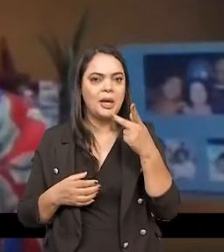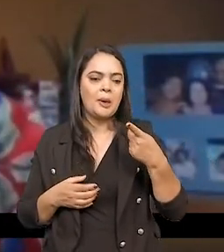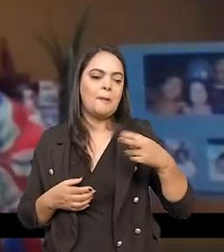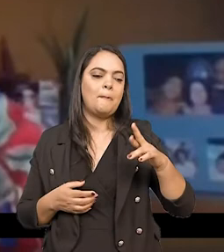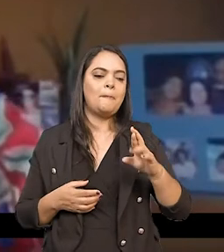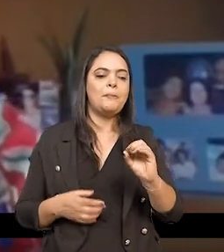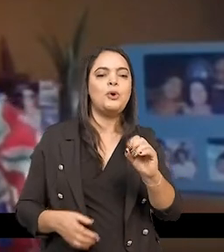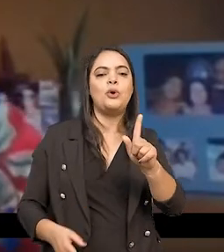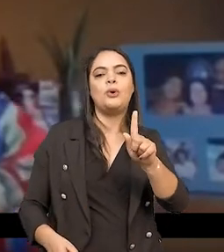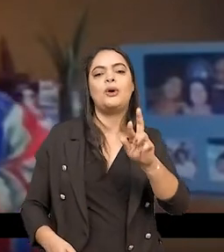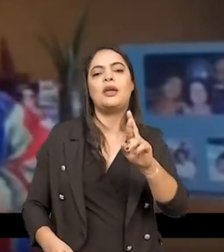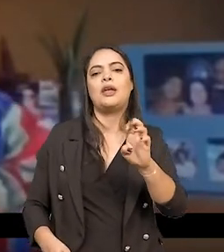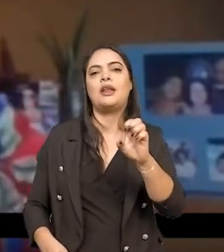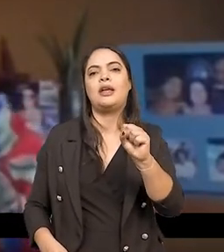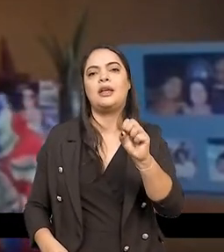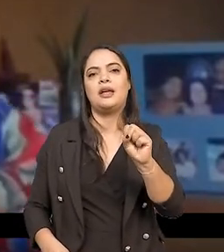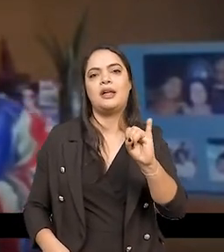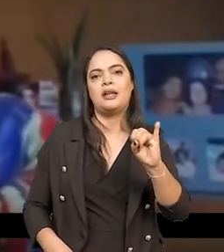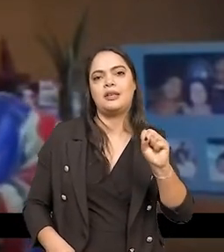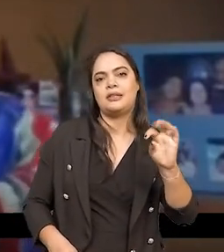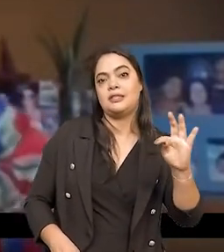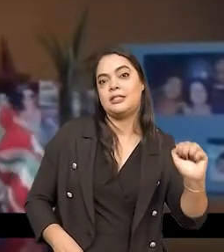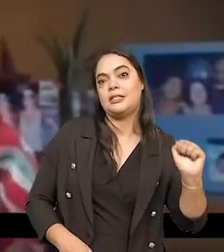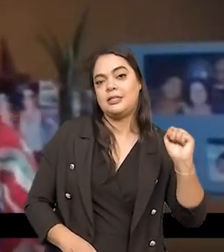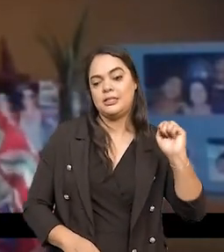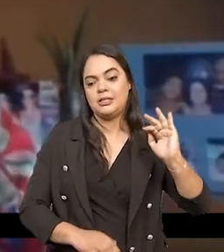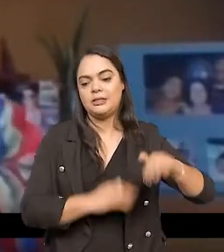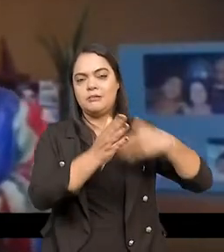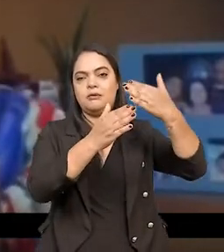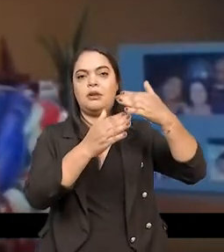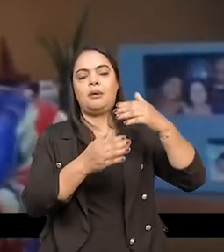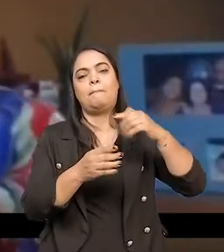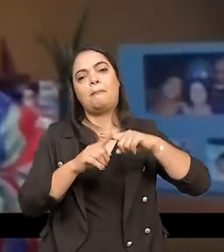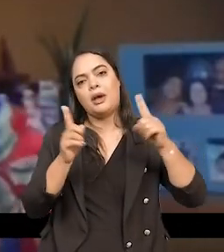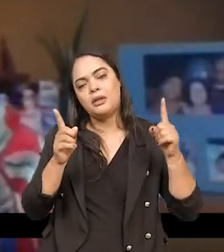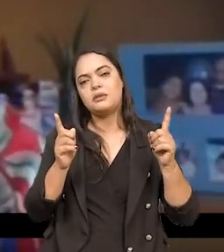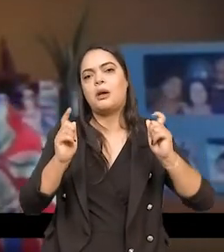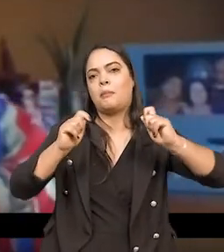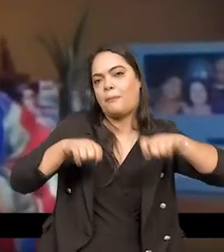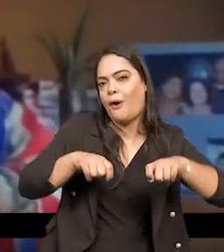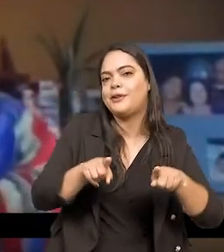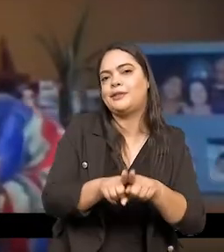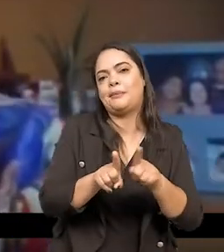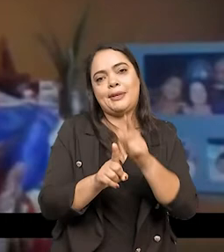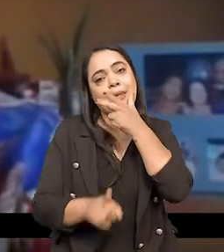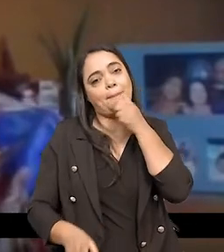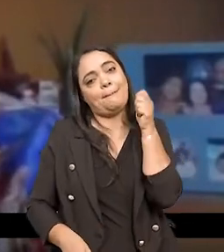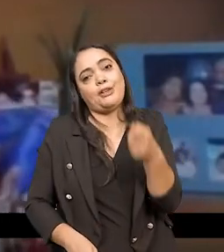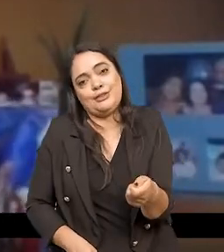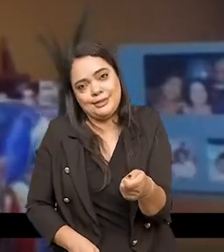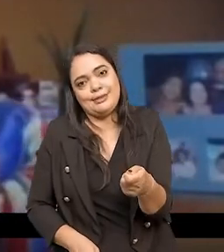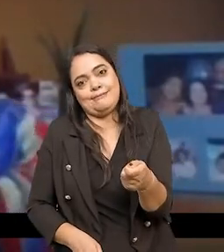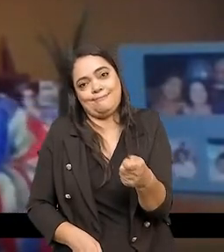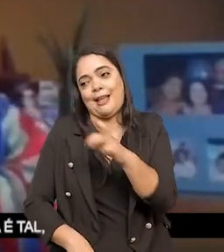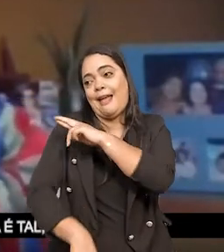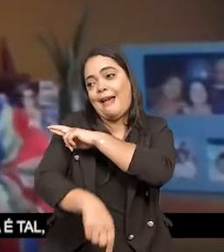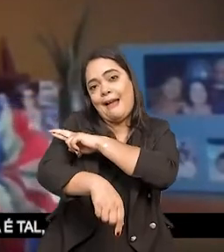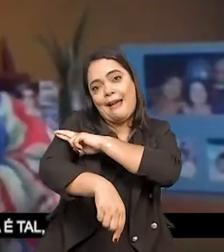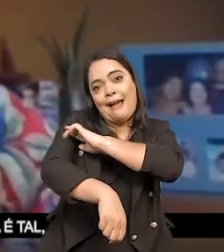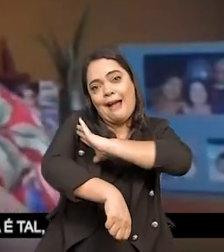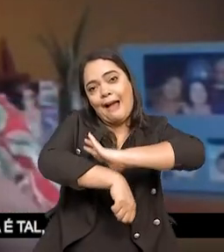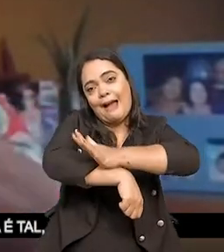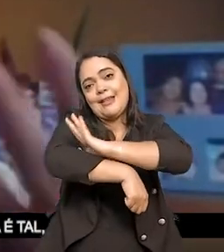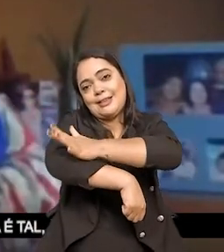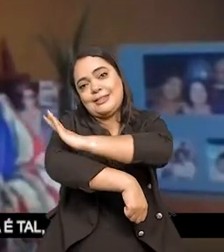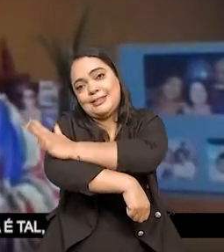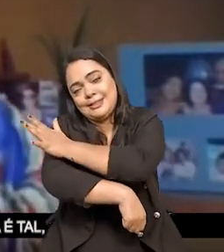progressista, não quer dizer que não sejam machistas, que não sejam racistas. E isso é muito sério, né? E às